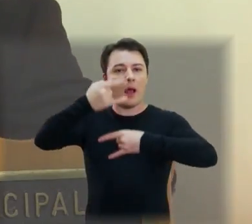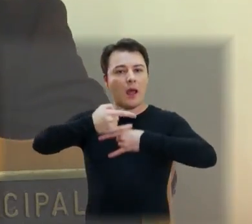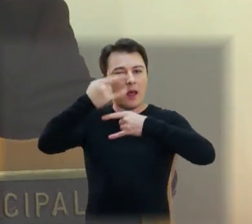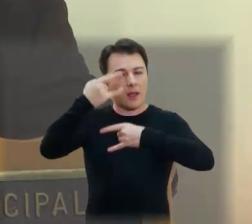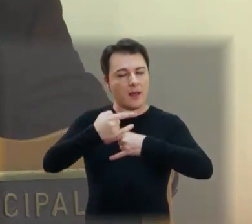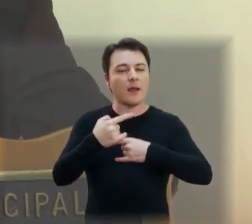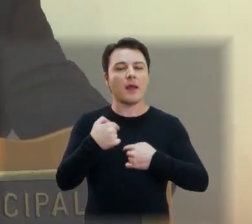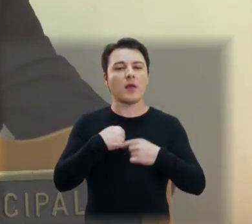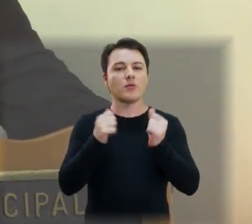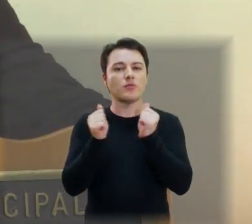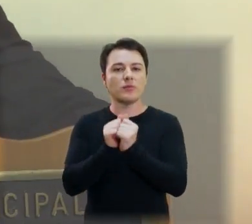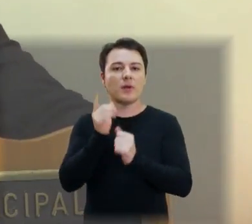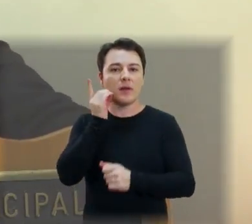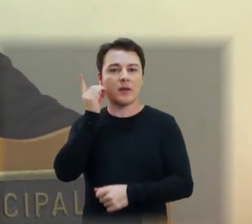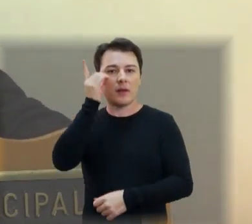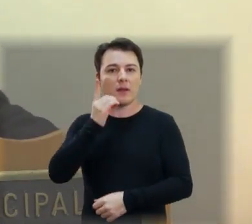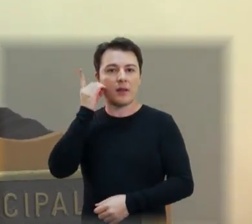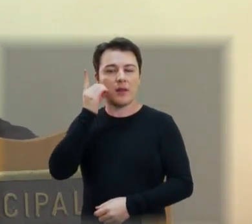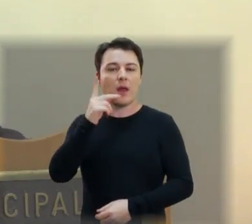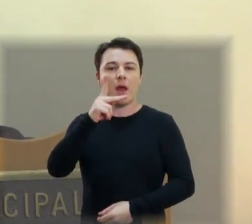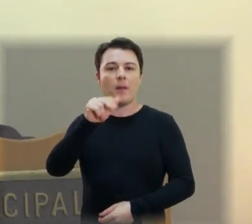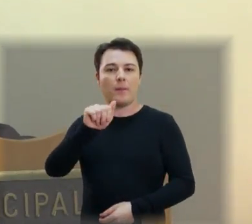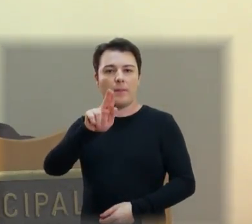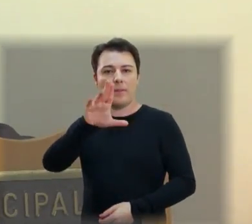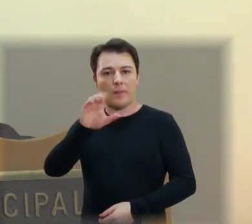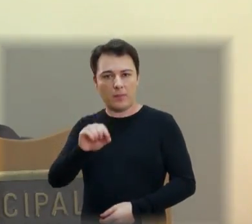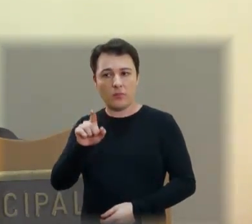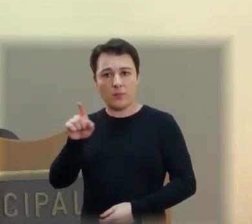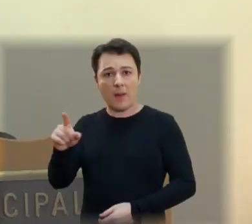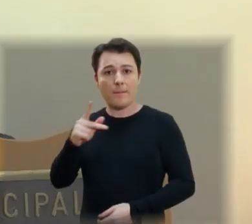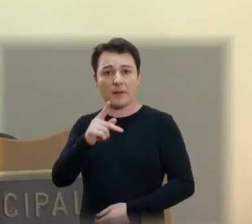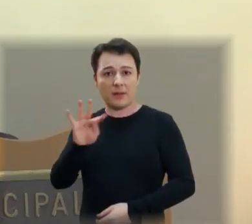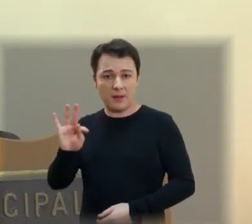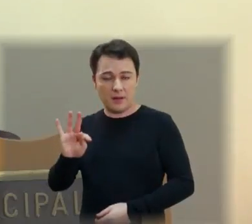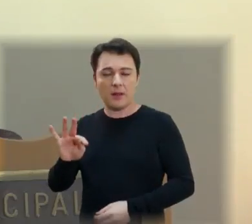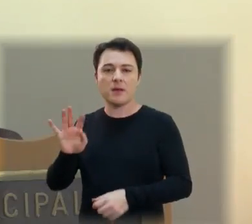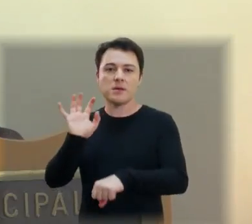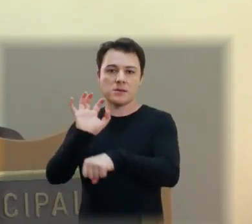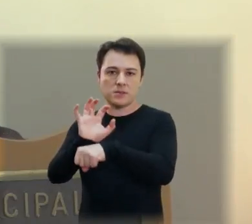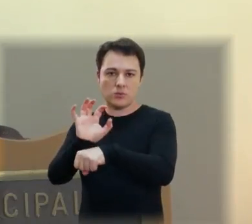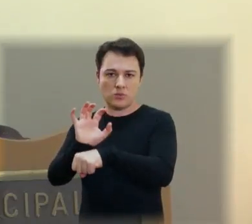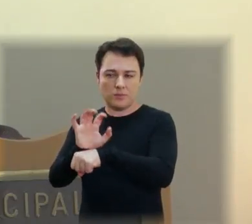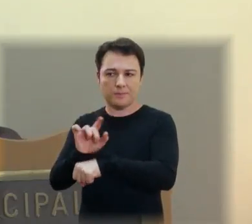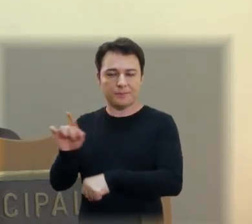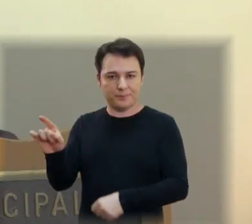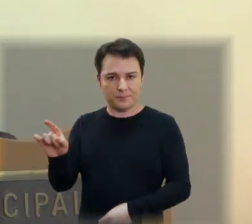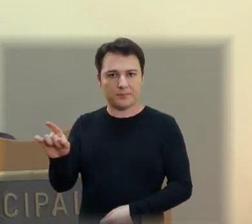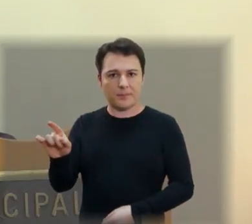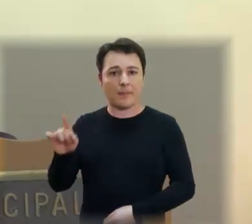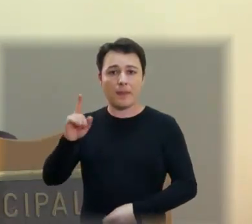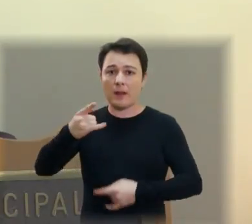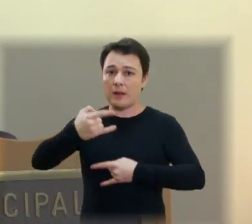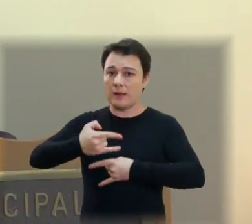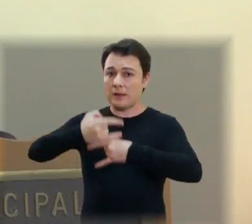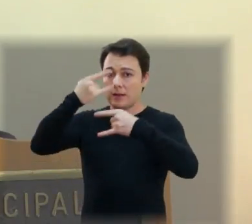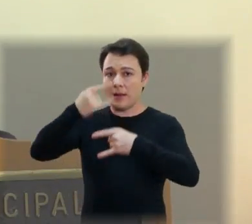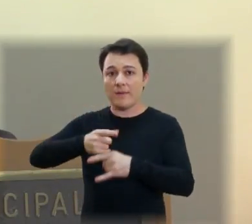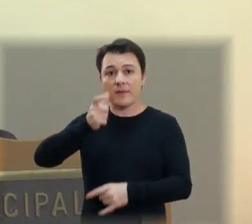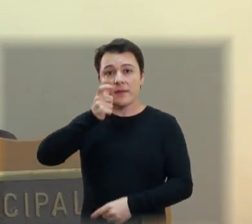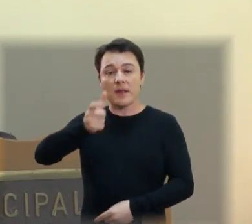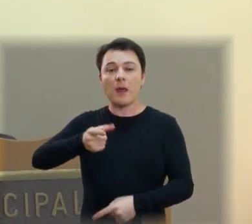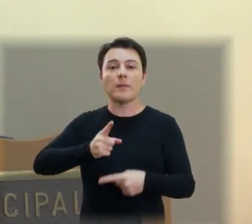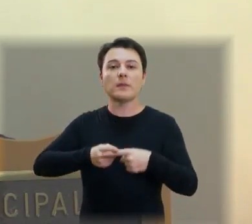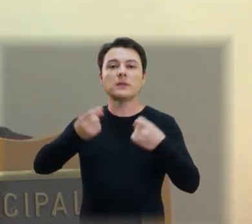deputado Paulo Florino, do PT estadual. Vai ser uma live muito interessante, falando